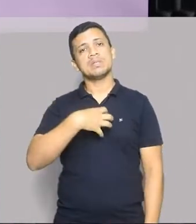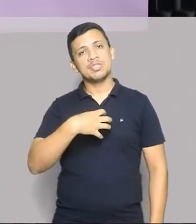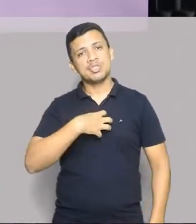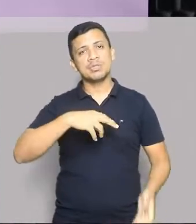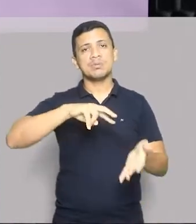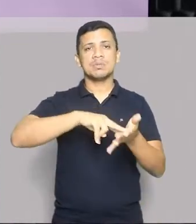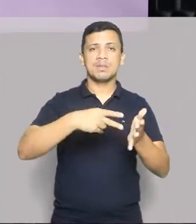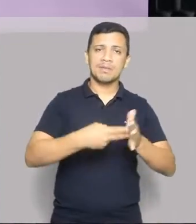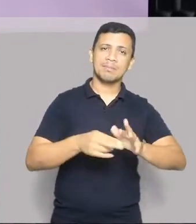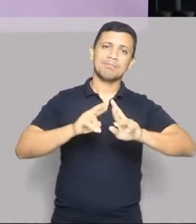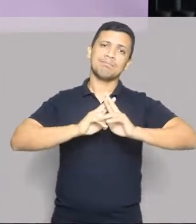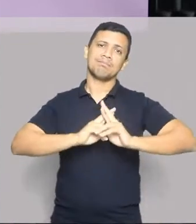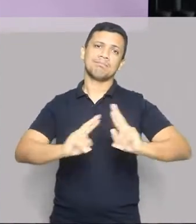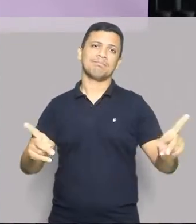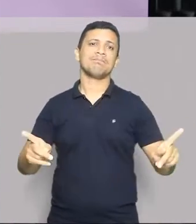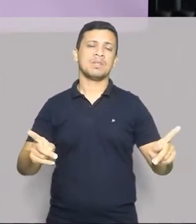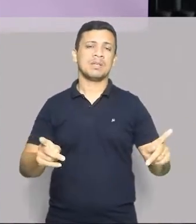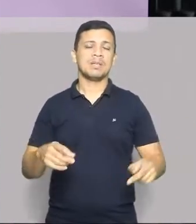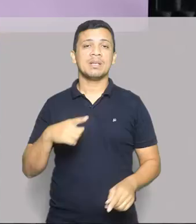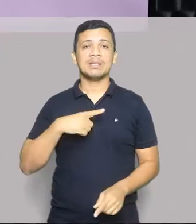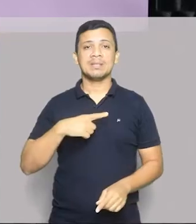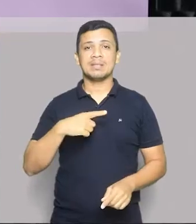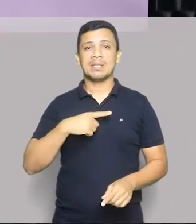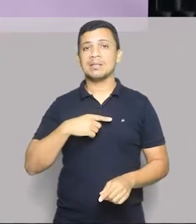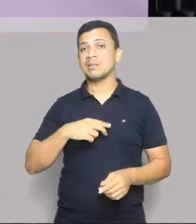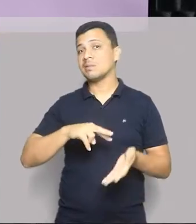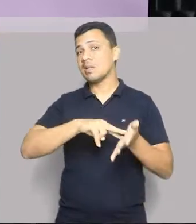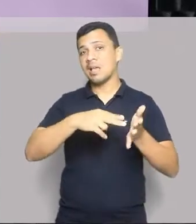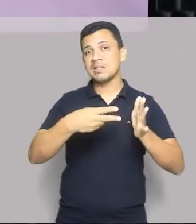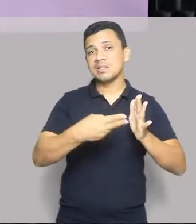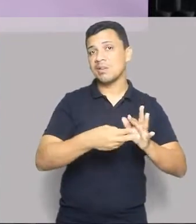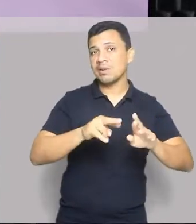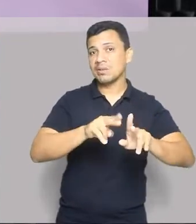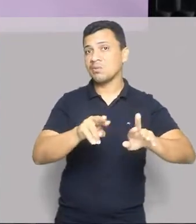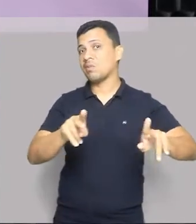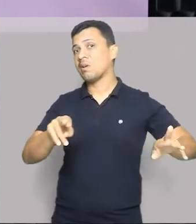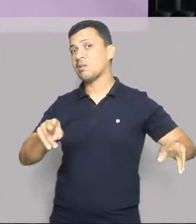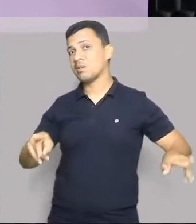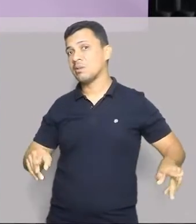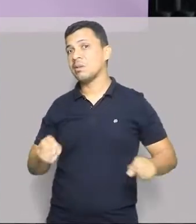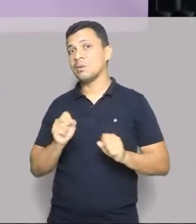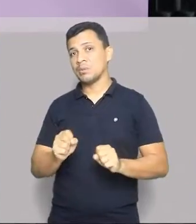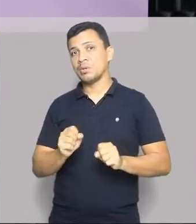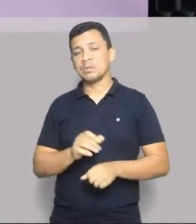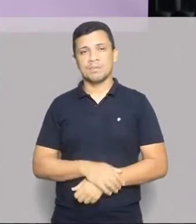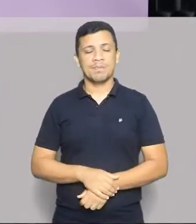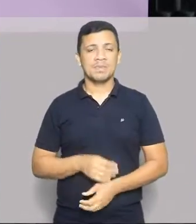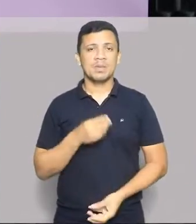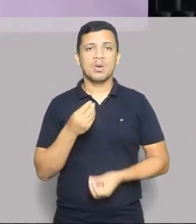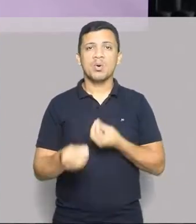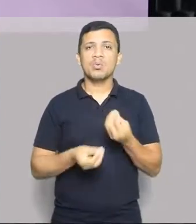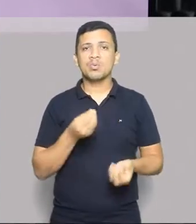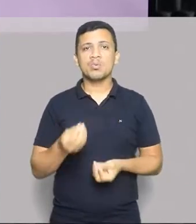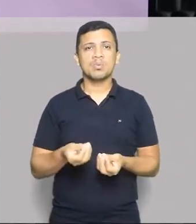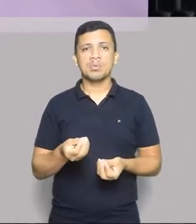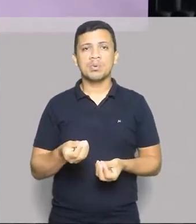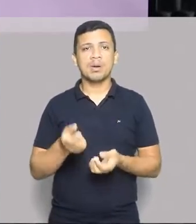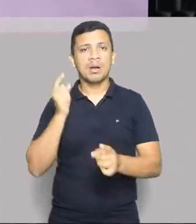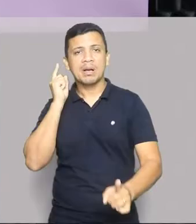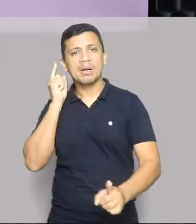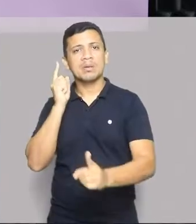diversos, né? A chamada polissemia dos conectivos, polissemia das conjunções. Então, o que determina exatamente